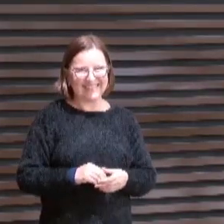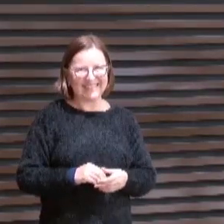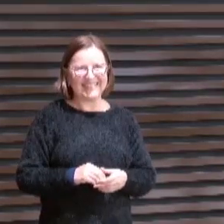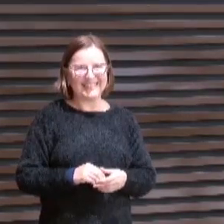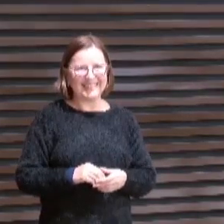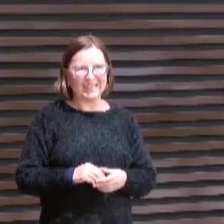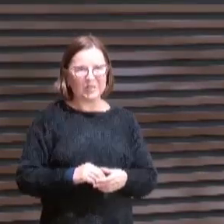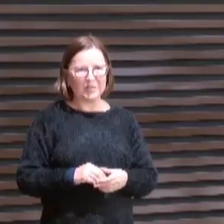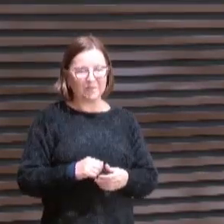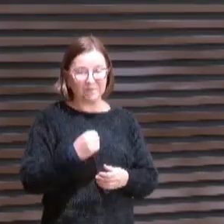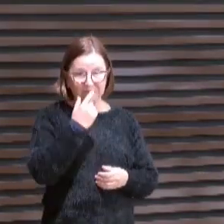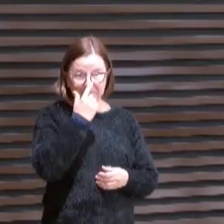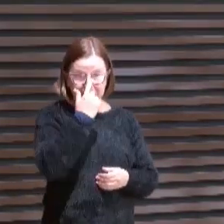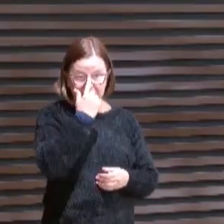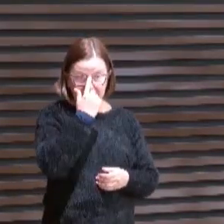Alô?